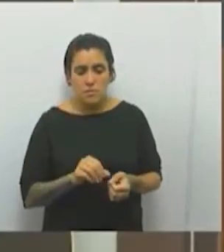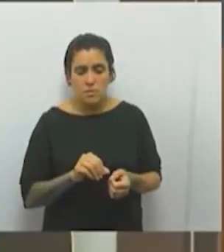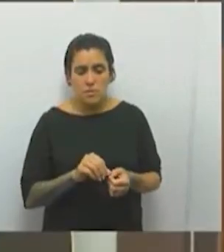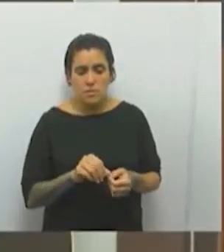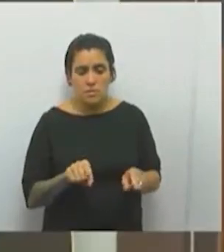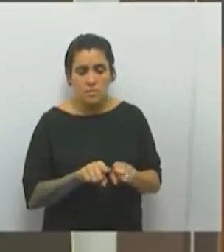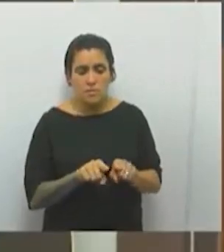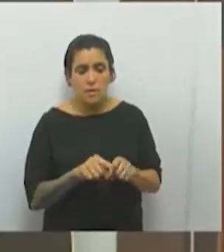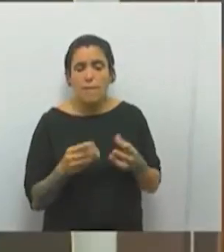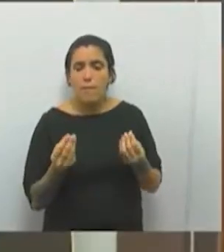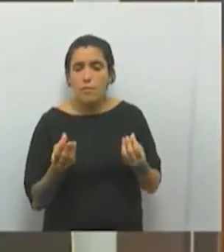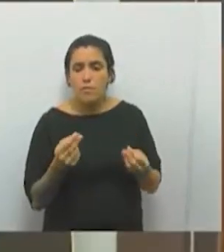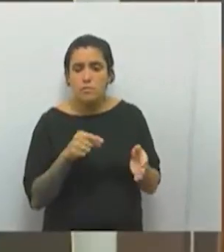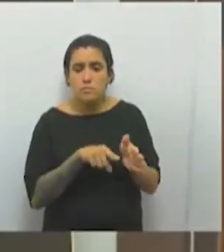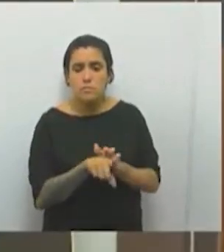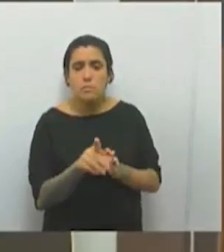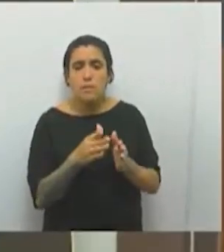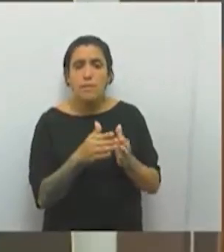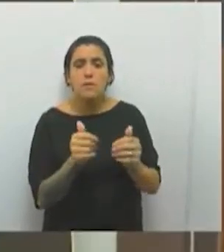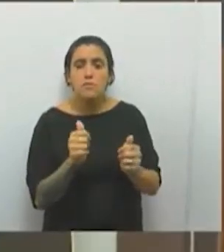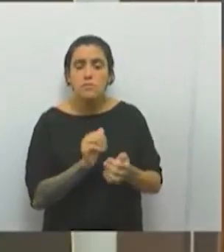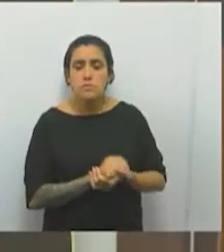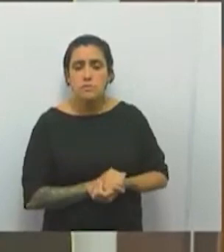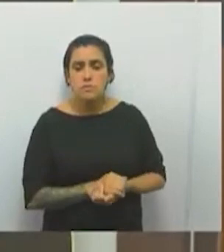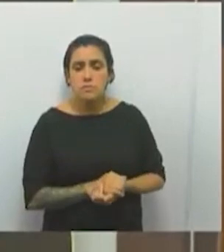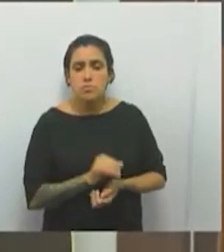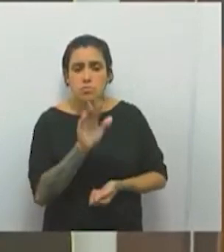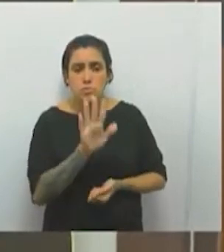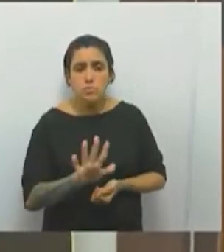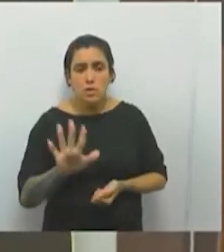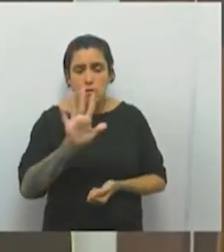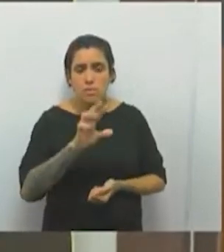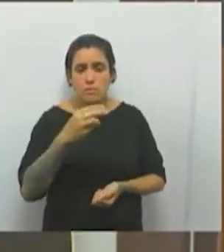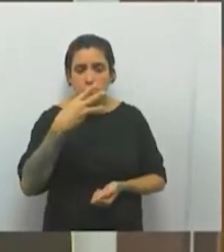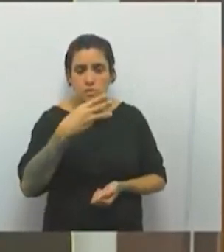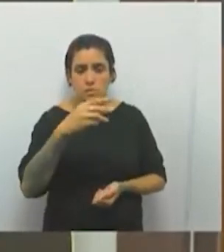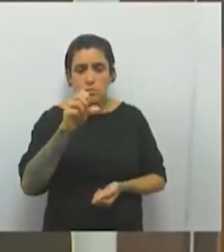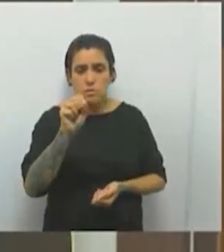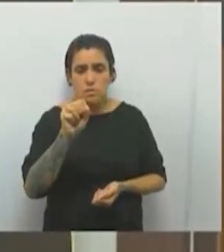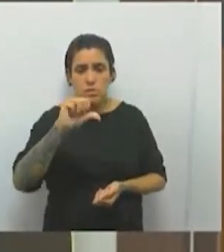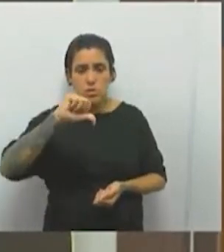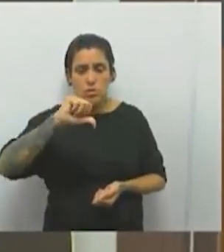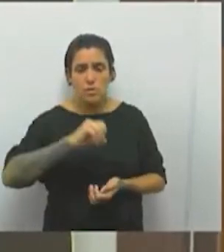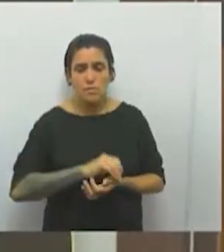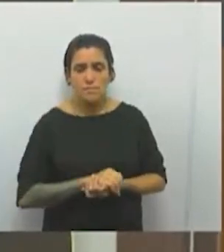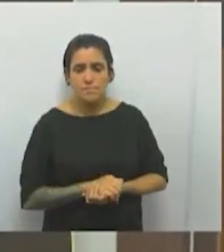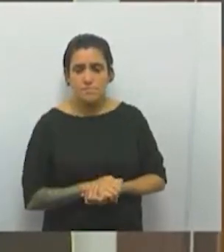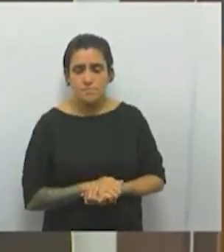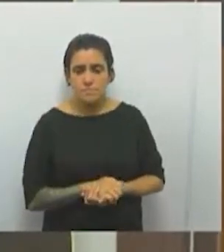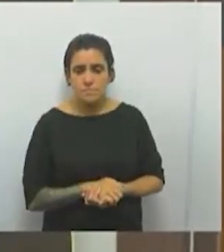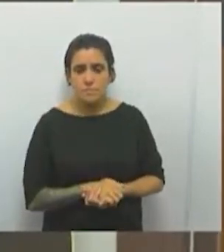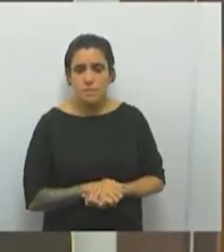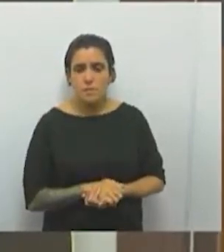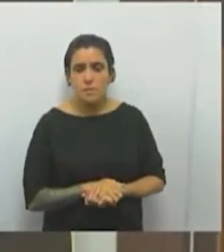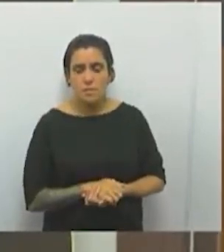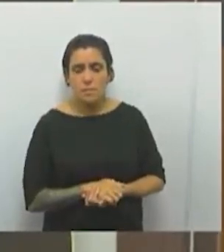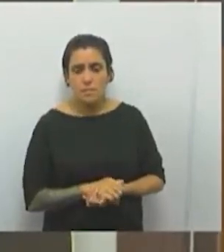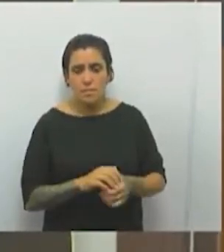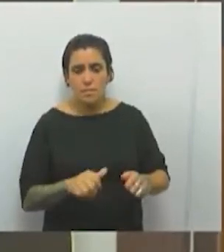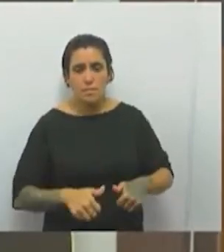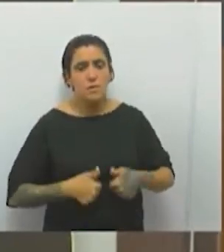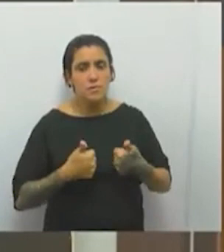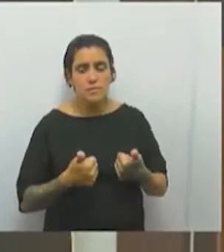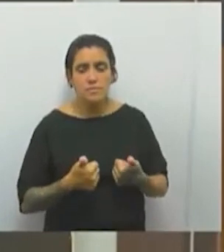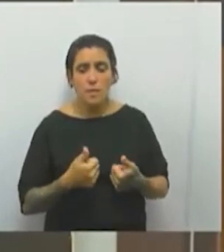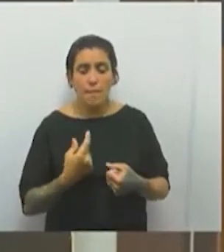balanço das atividades em 2023 é um total de 389 indicação em prol de melhoria para